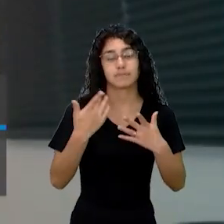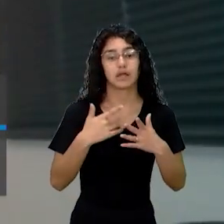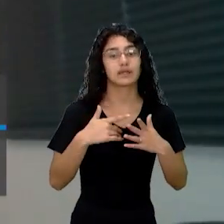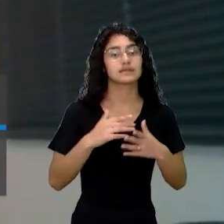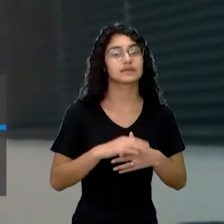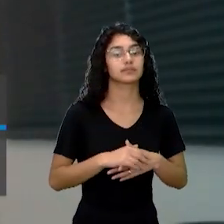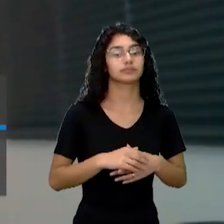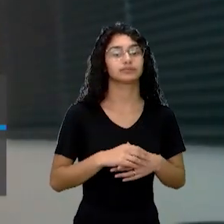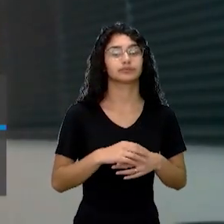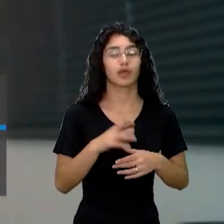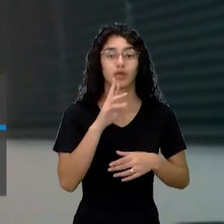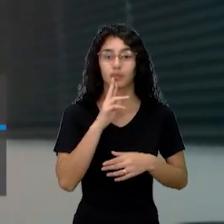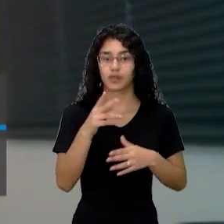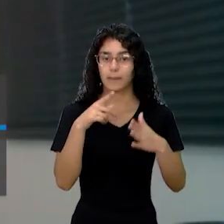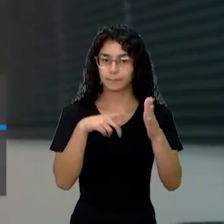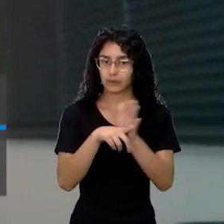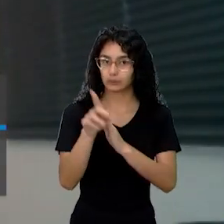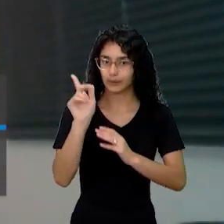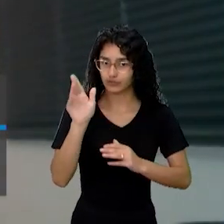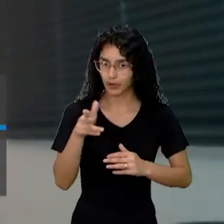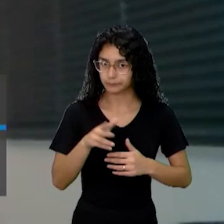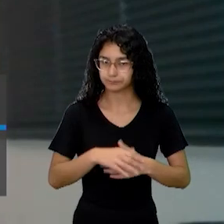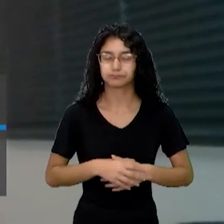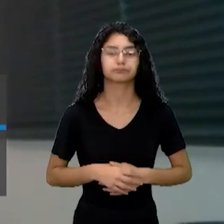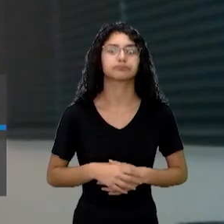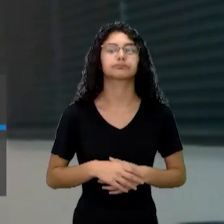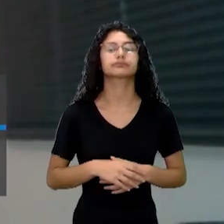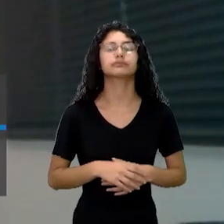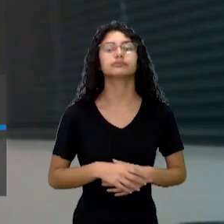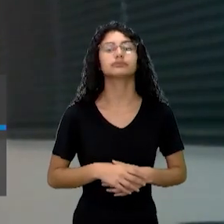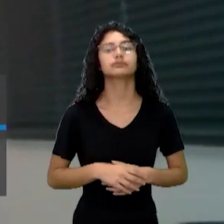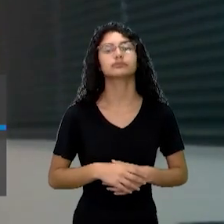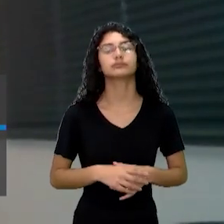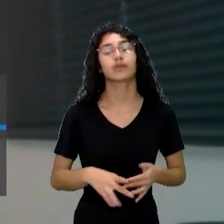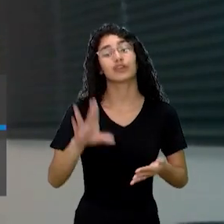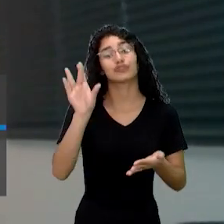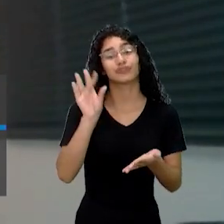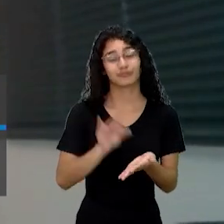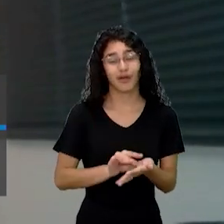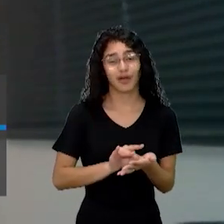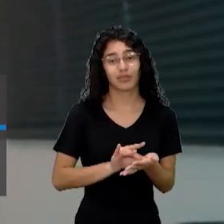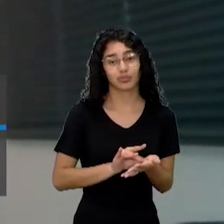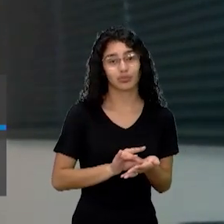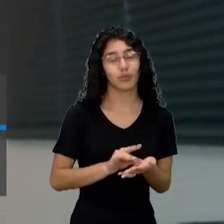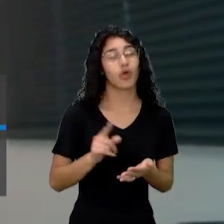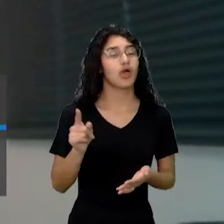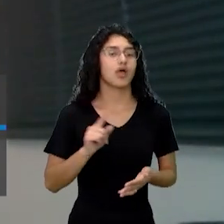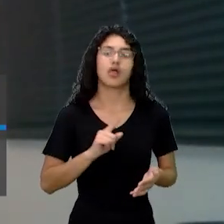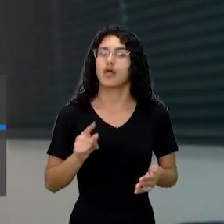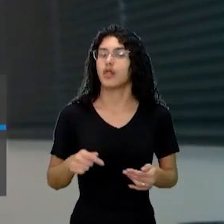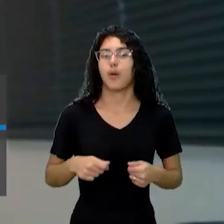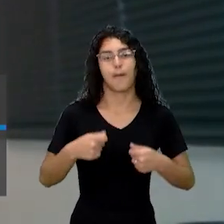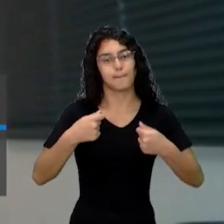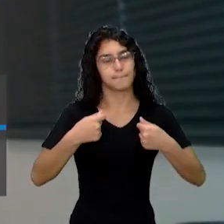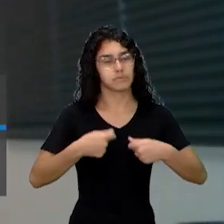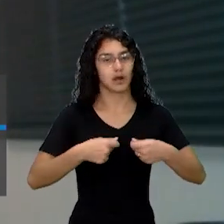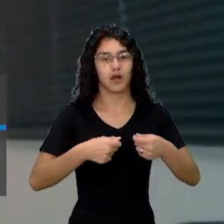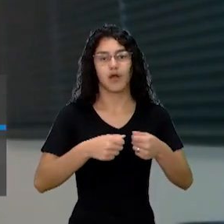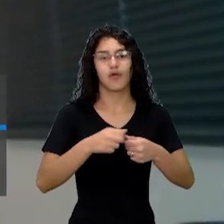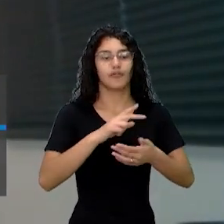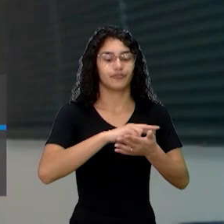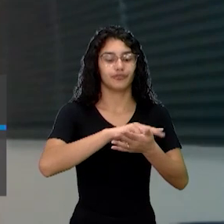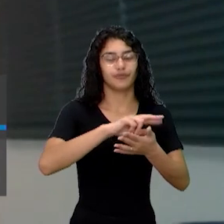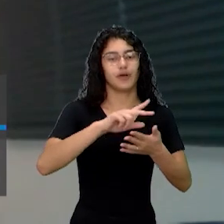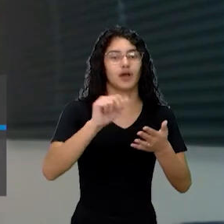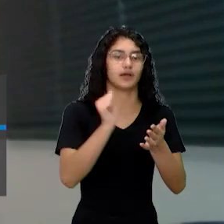adiantar, então, para responder a sua pergunta. De fato, né, não adianta colocar muitas atividades, preencher o tempo do